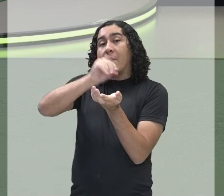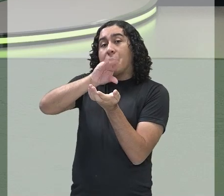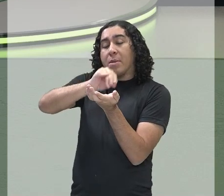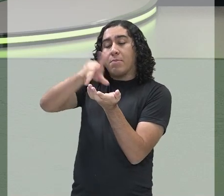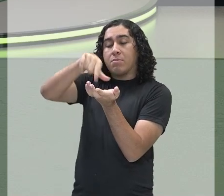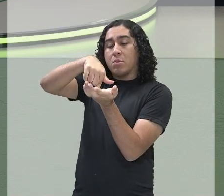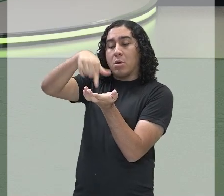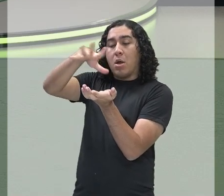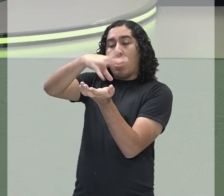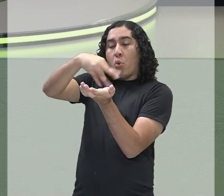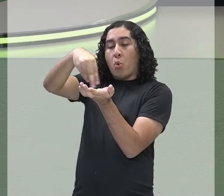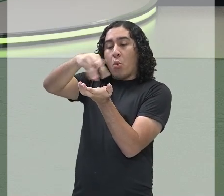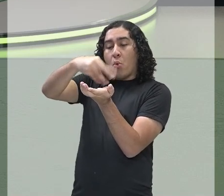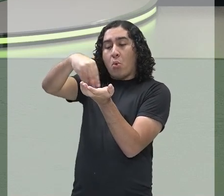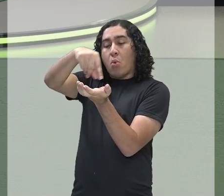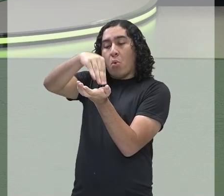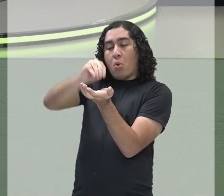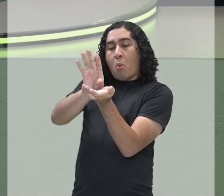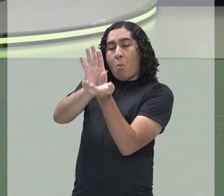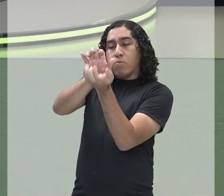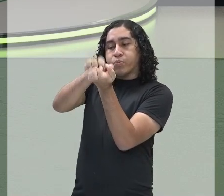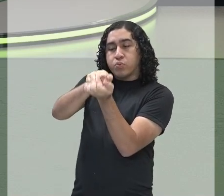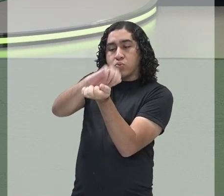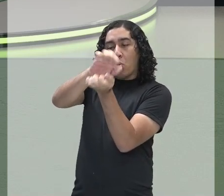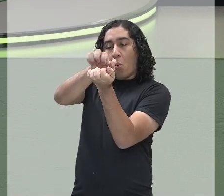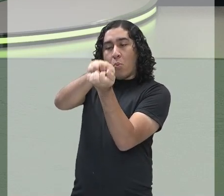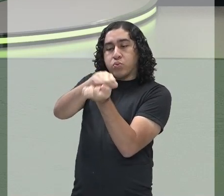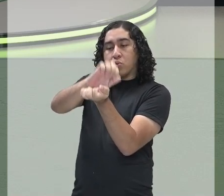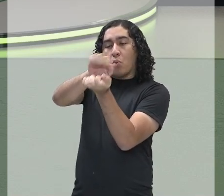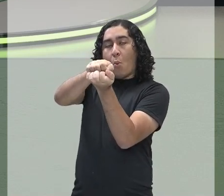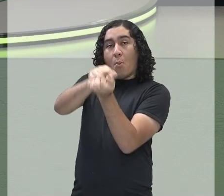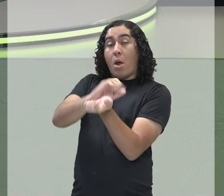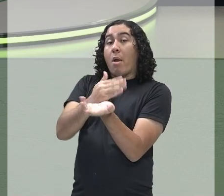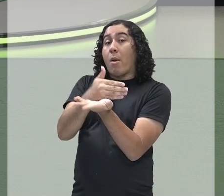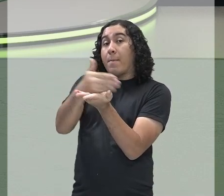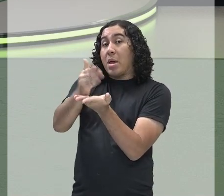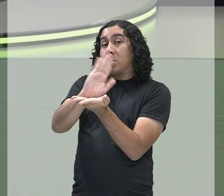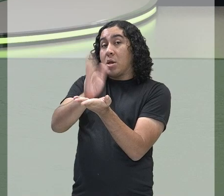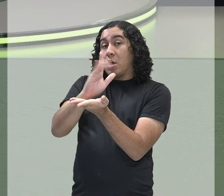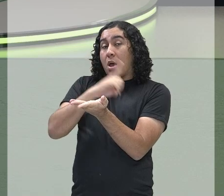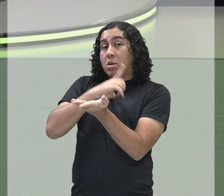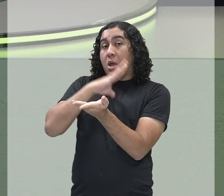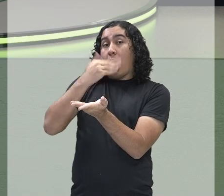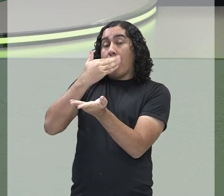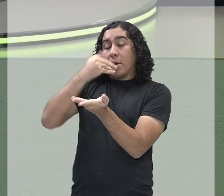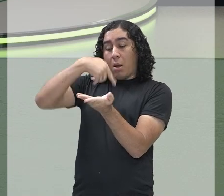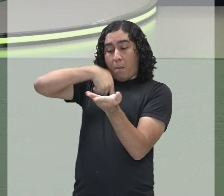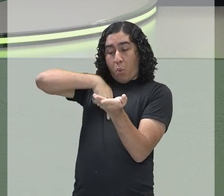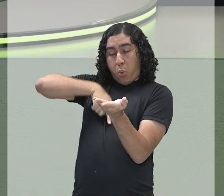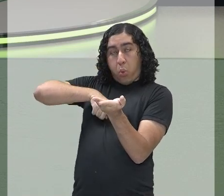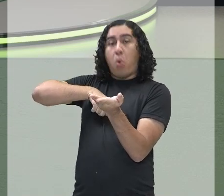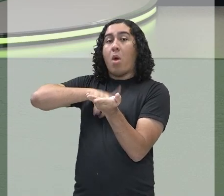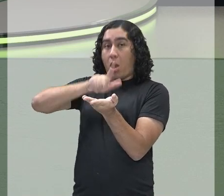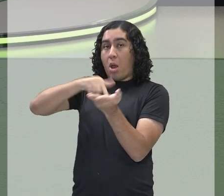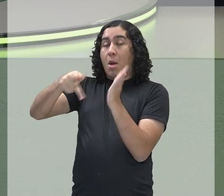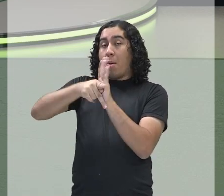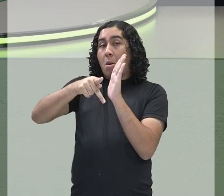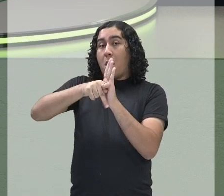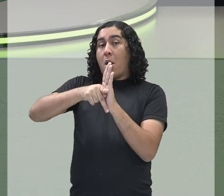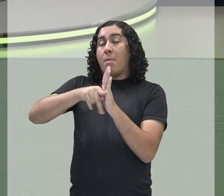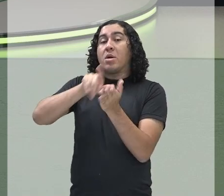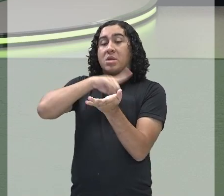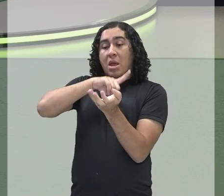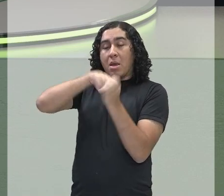tem a amilase salivar, que é muito importante para já iniciar o processo de digestão também na nossa boca. A